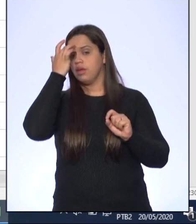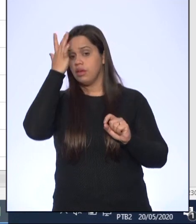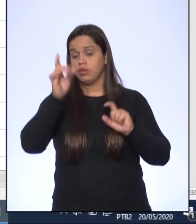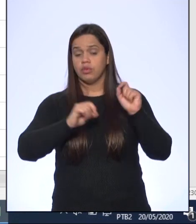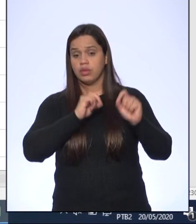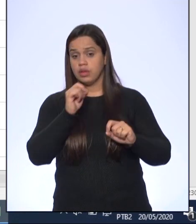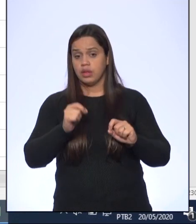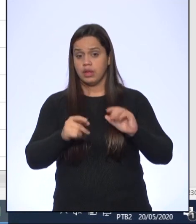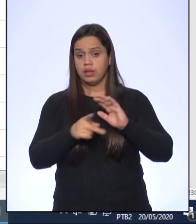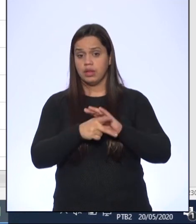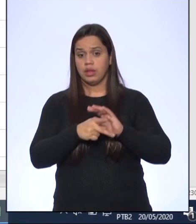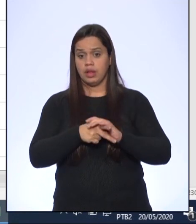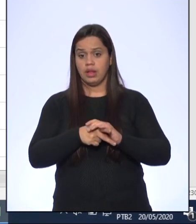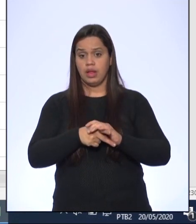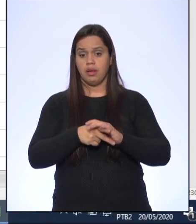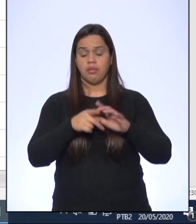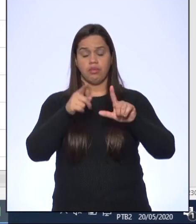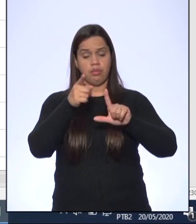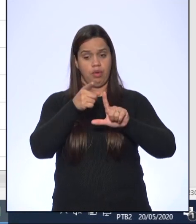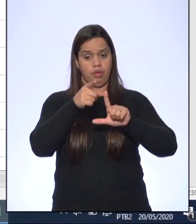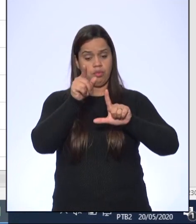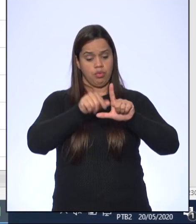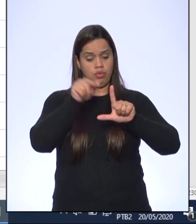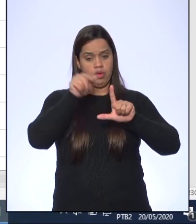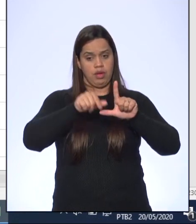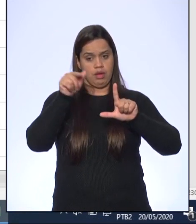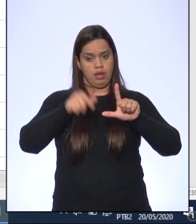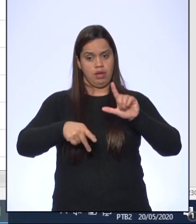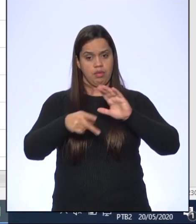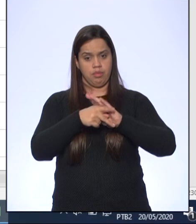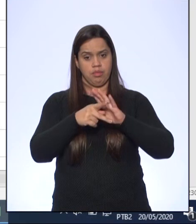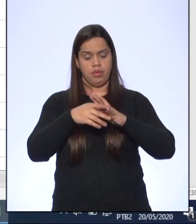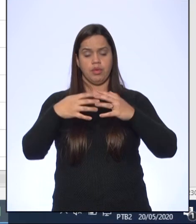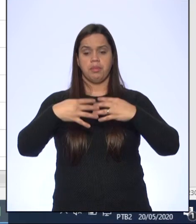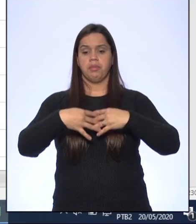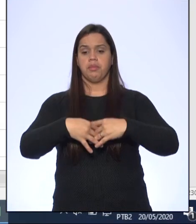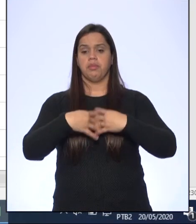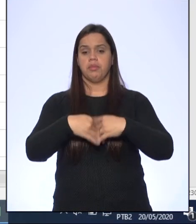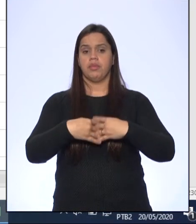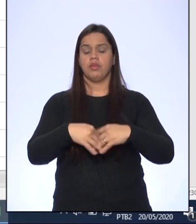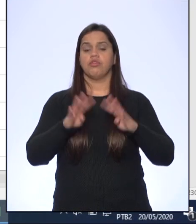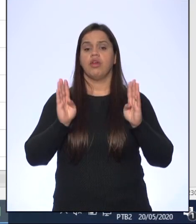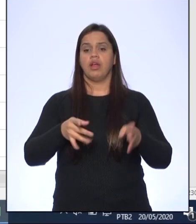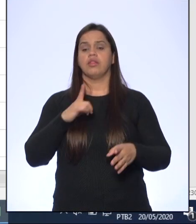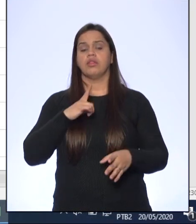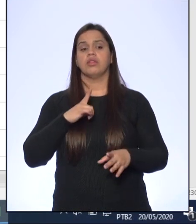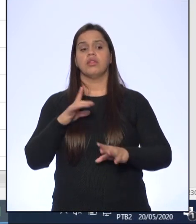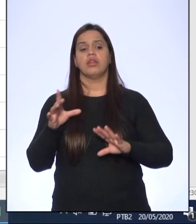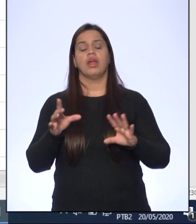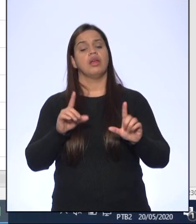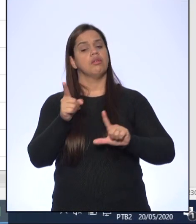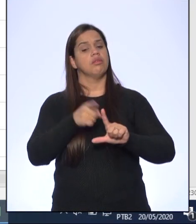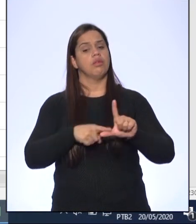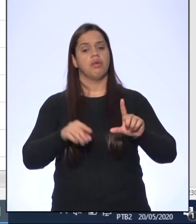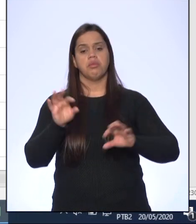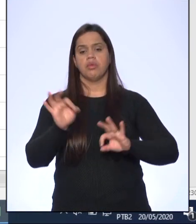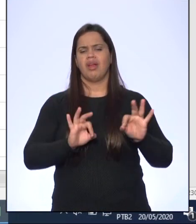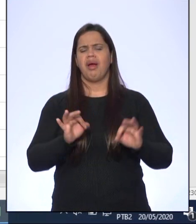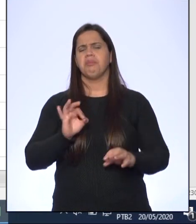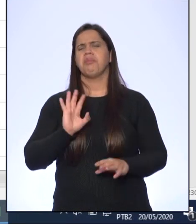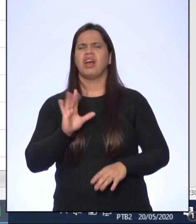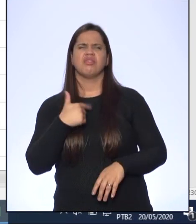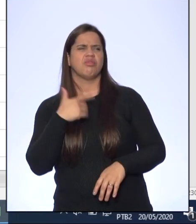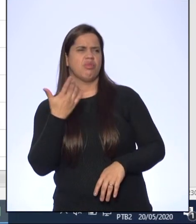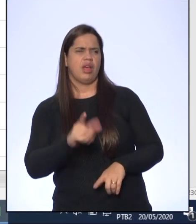gráfico das máquinas, né? Feitinho, bonitinho, tem o gráfico montado. Ó. Ah, eu quero outro modelo de